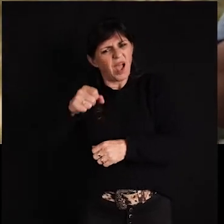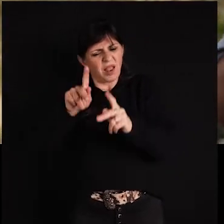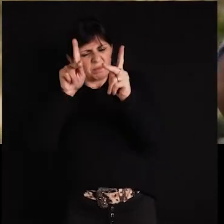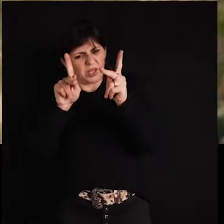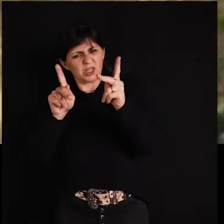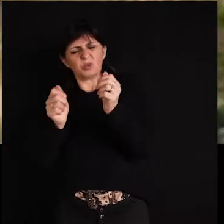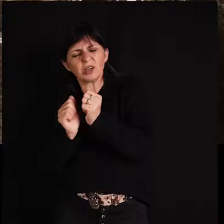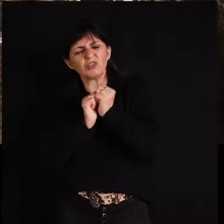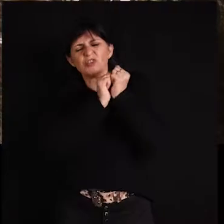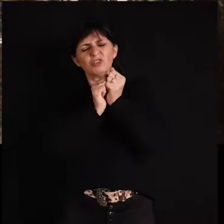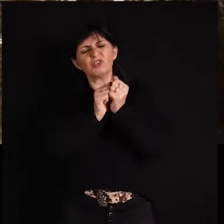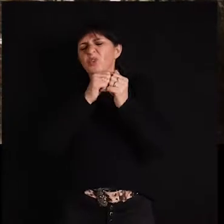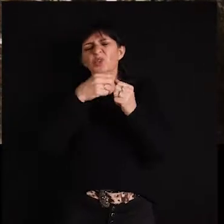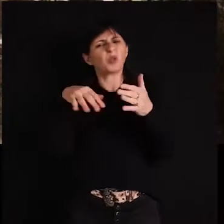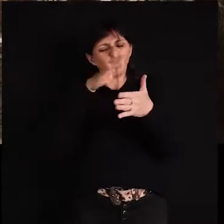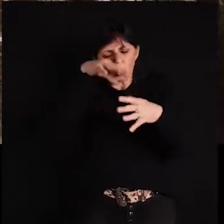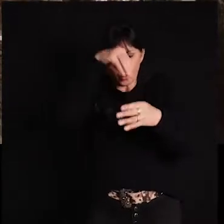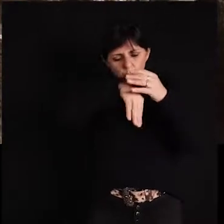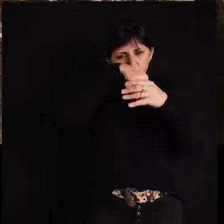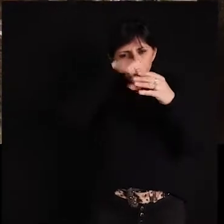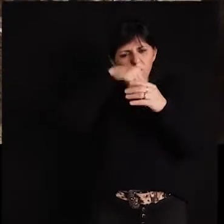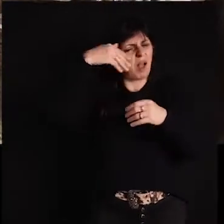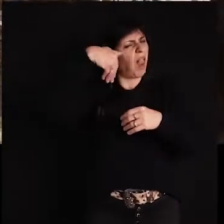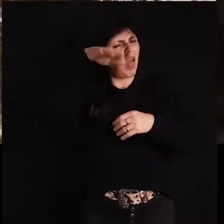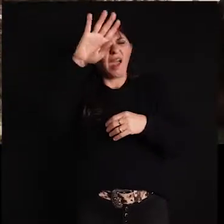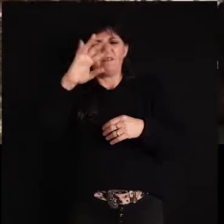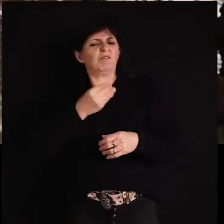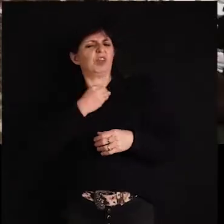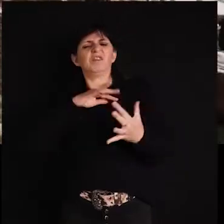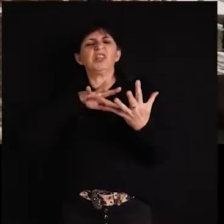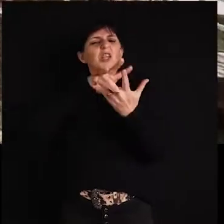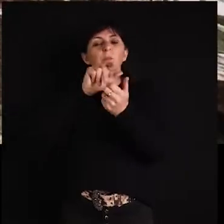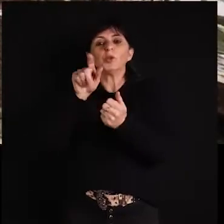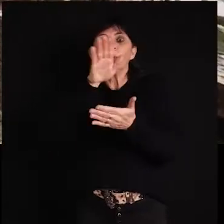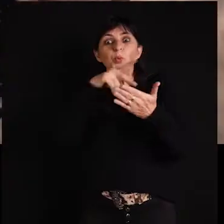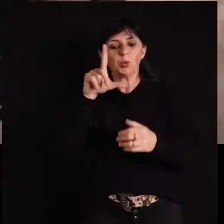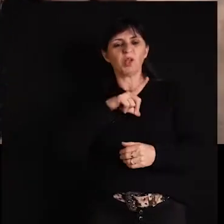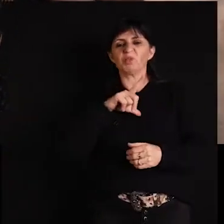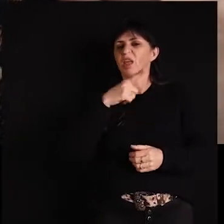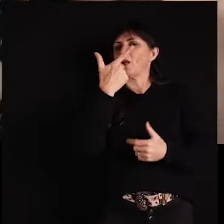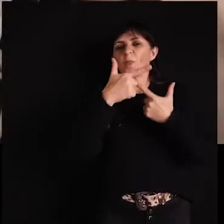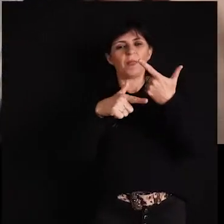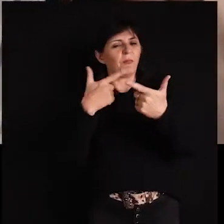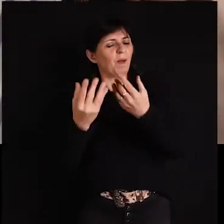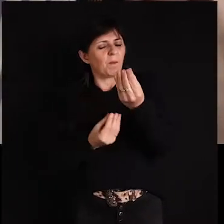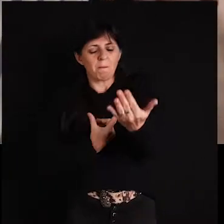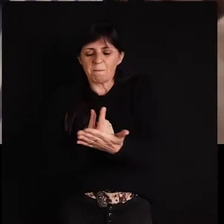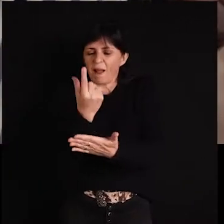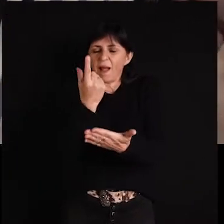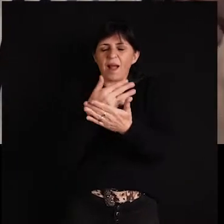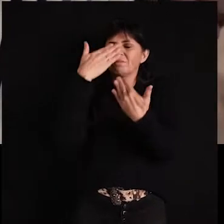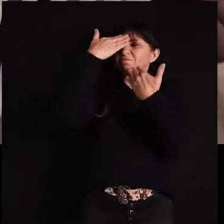cabe no upa tudo que é meu. O que eu tenho não tem preço e eu agradeço tudo que Deus